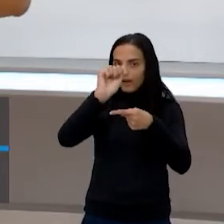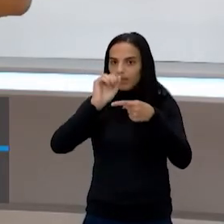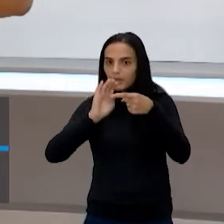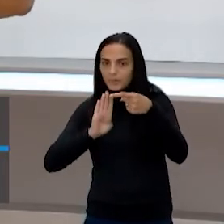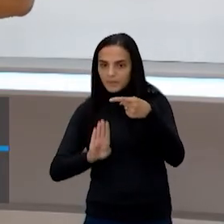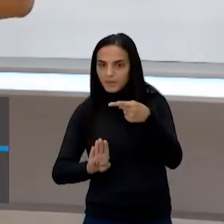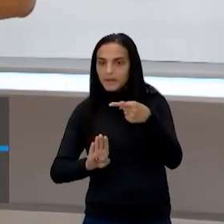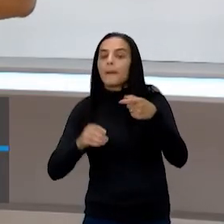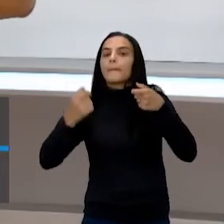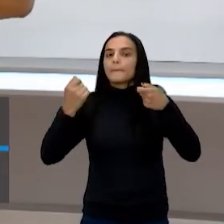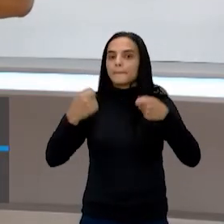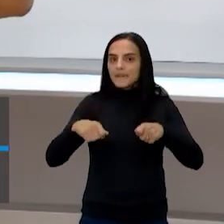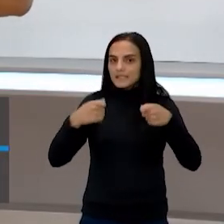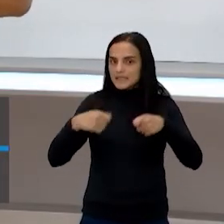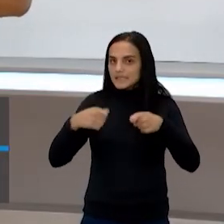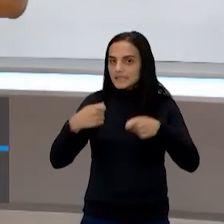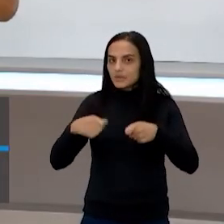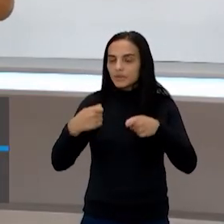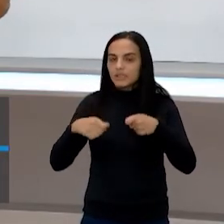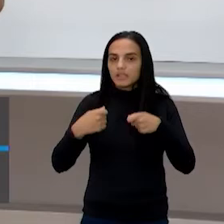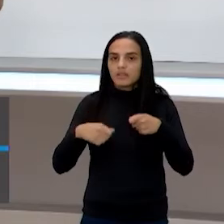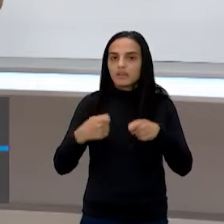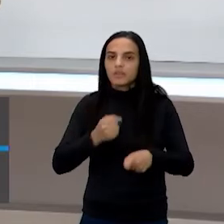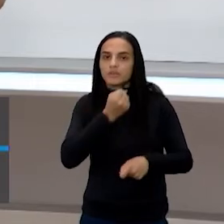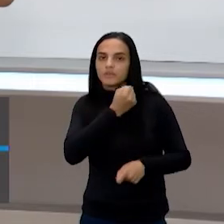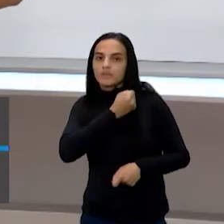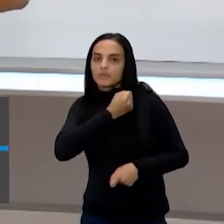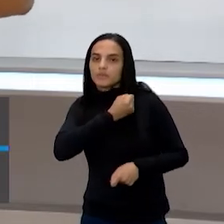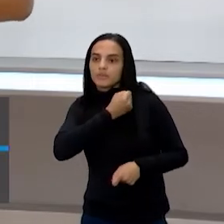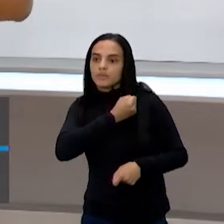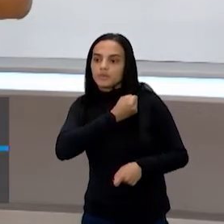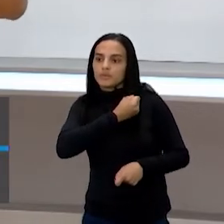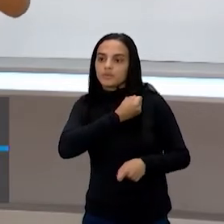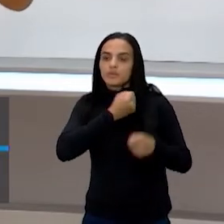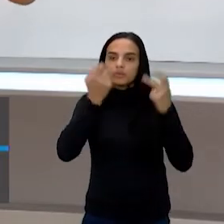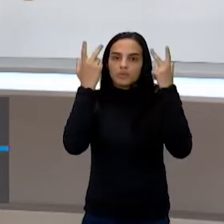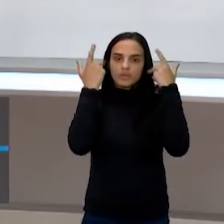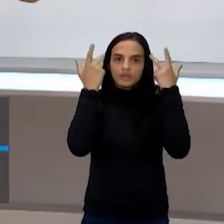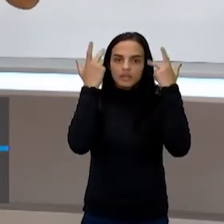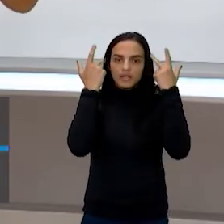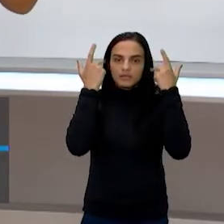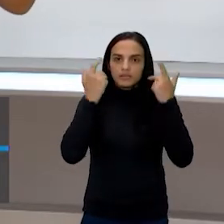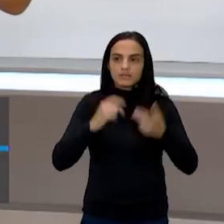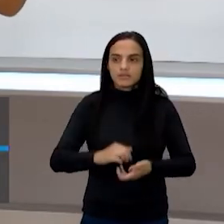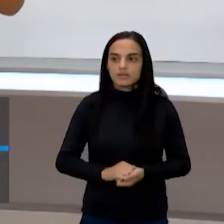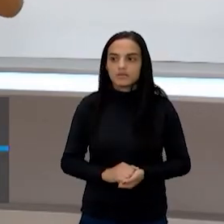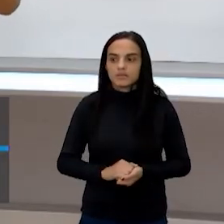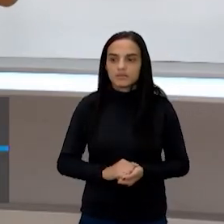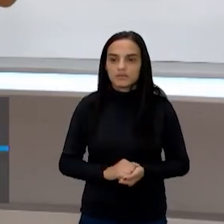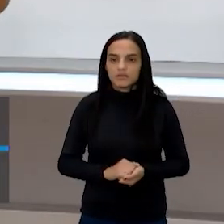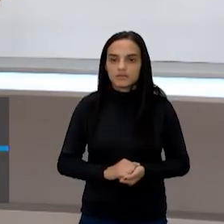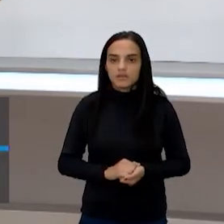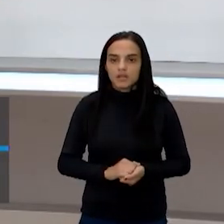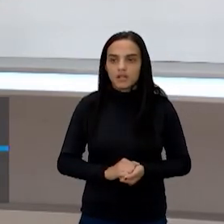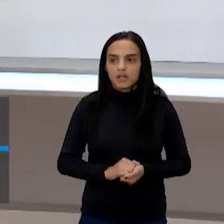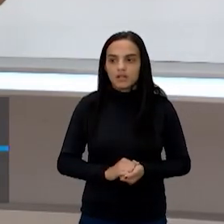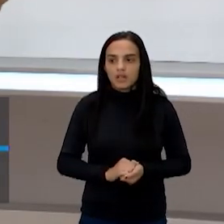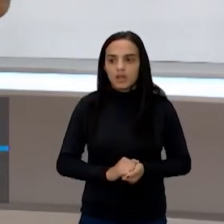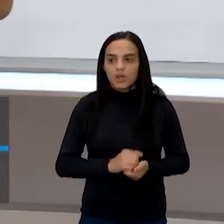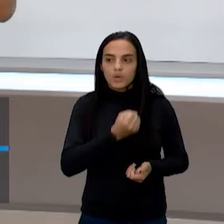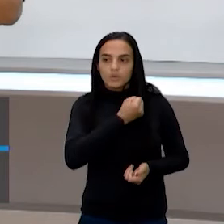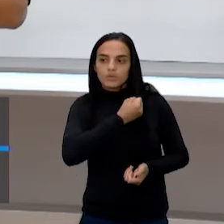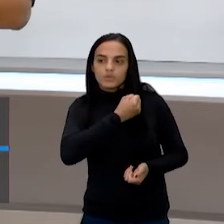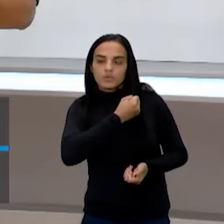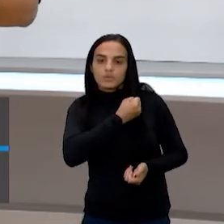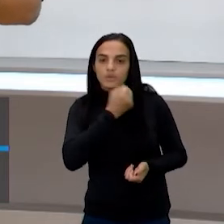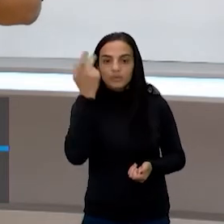baixo, precisam ser números inteiros, né? A gente não escreve fração com numerozinhos, vamos dizer assim, quebrados, né? Com números decimais, tá bom?